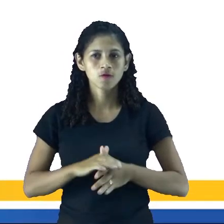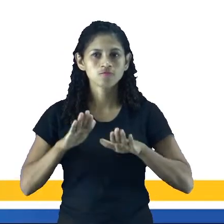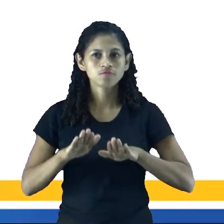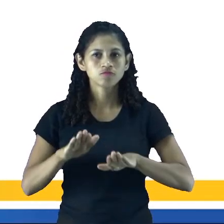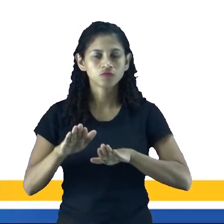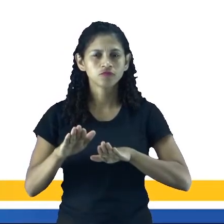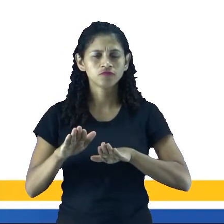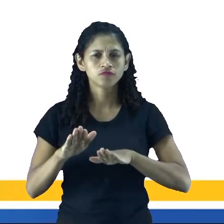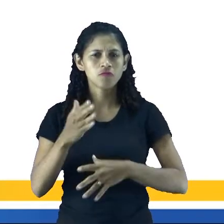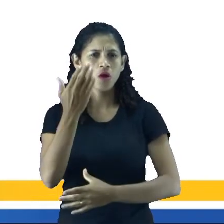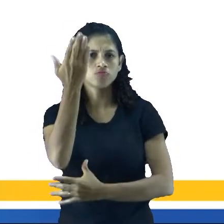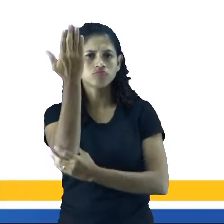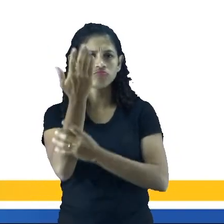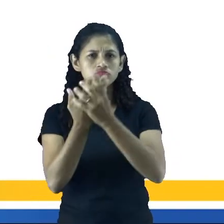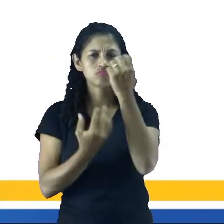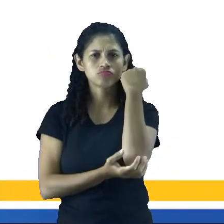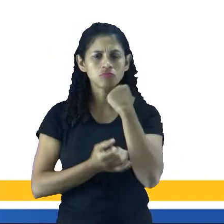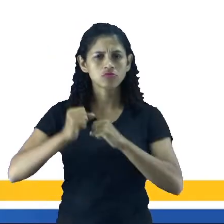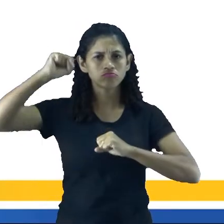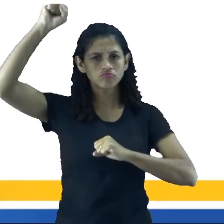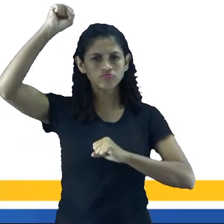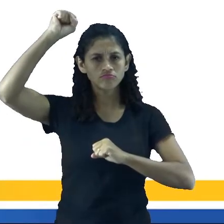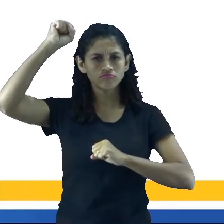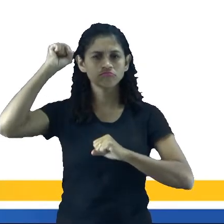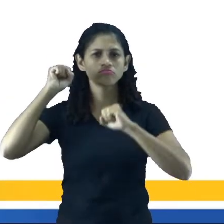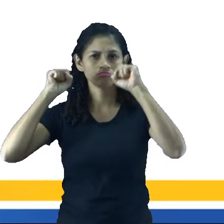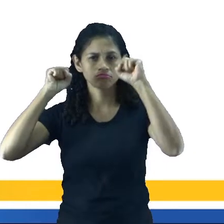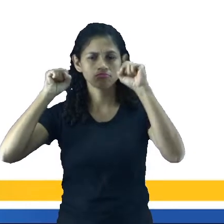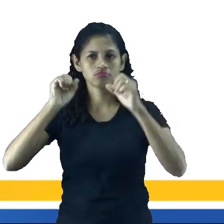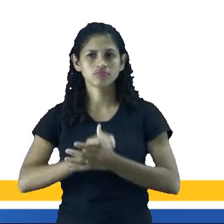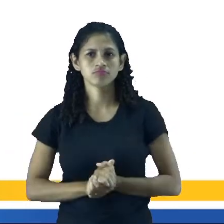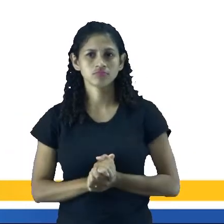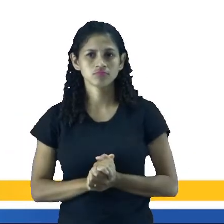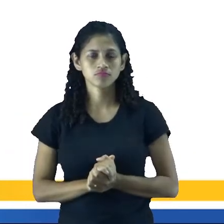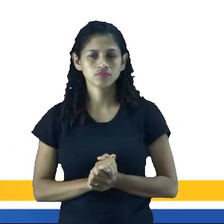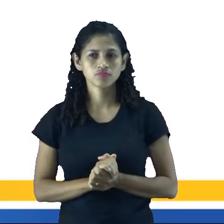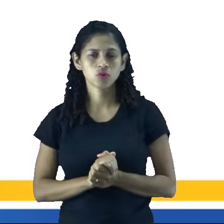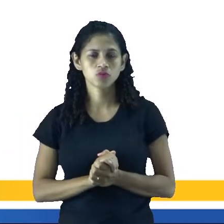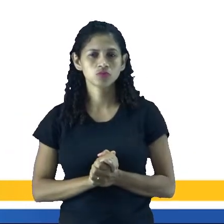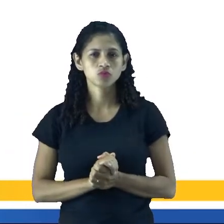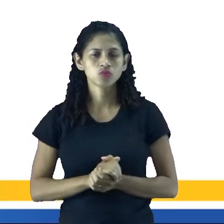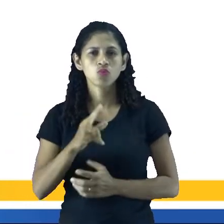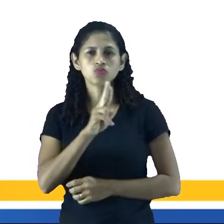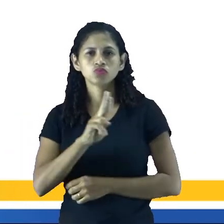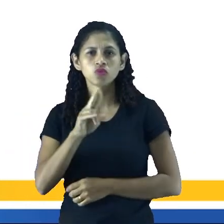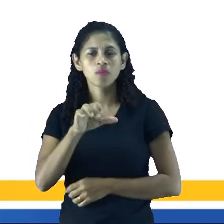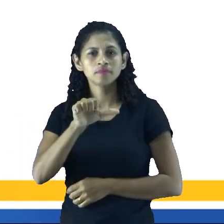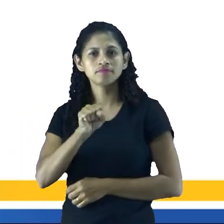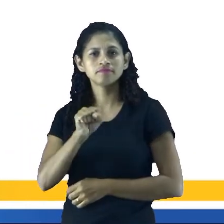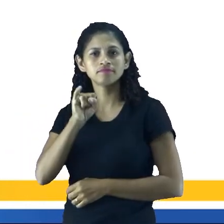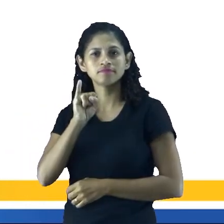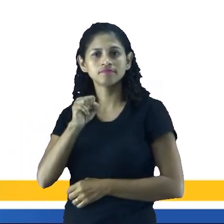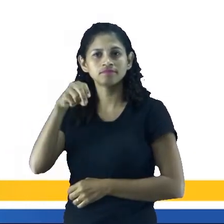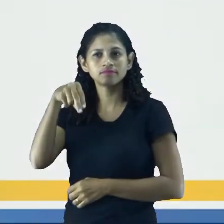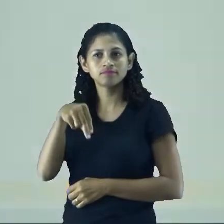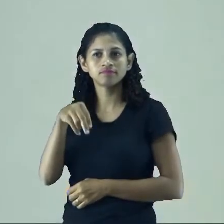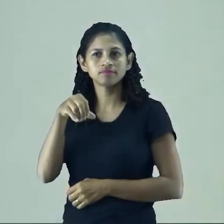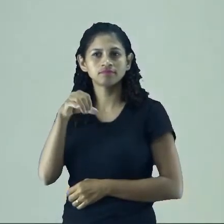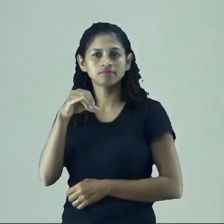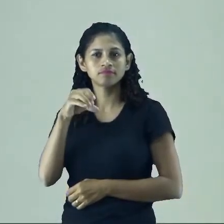estarei exemplificando alguns movimentos sociais existentes e é claro que existem